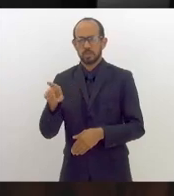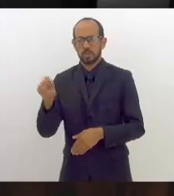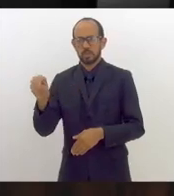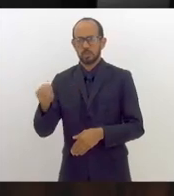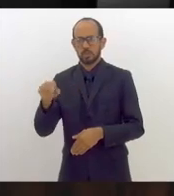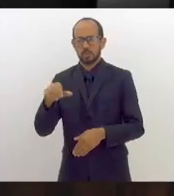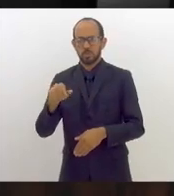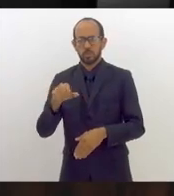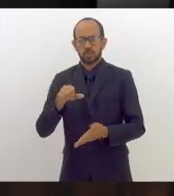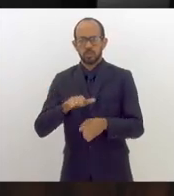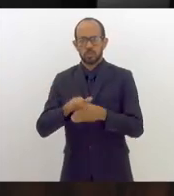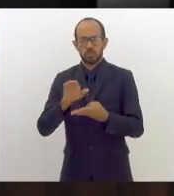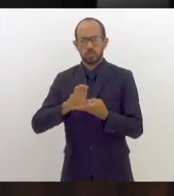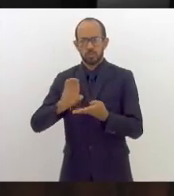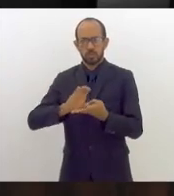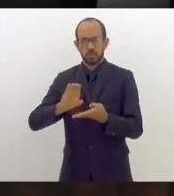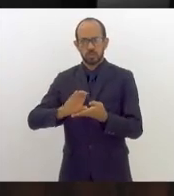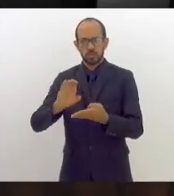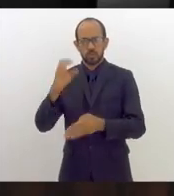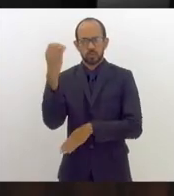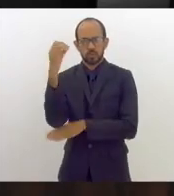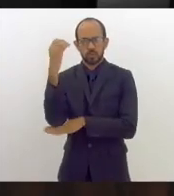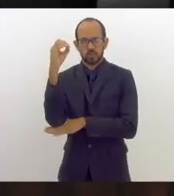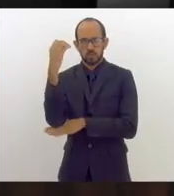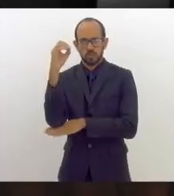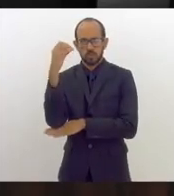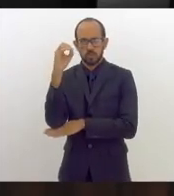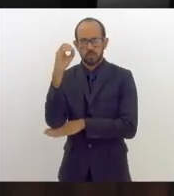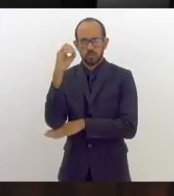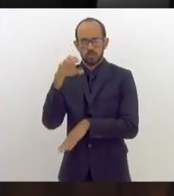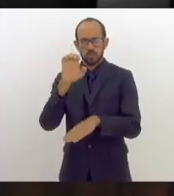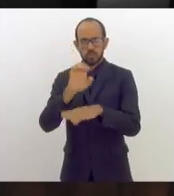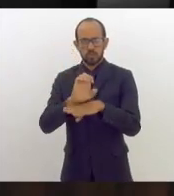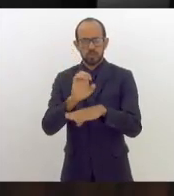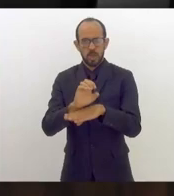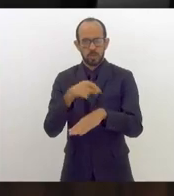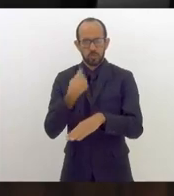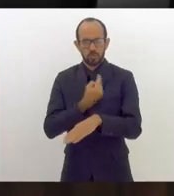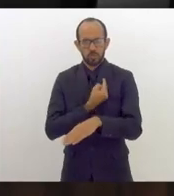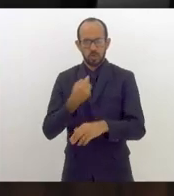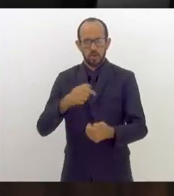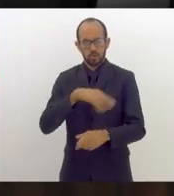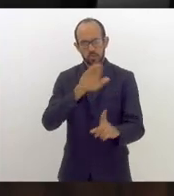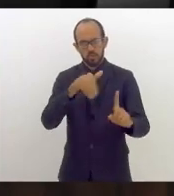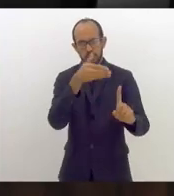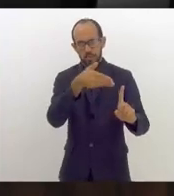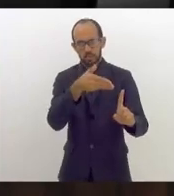do Estado do Rio Grande do Sul Estado do nosso homenageado